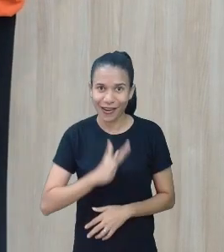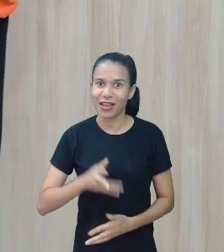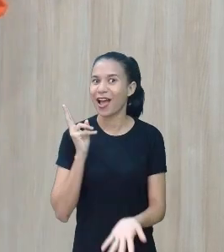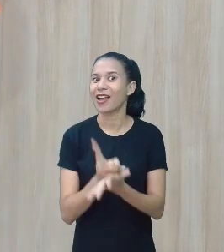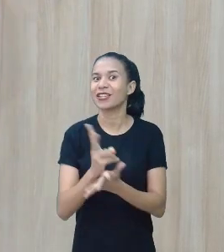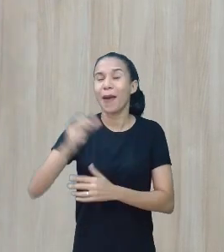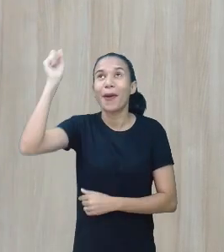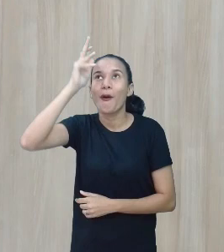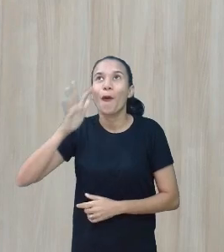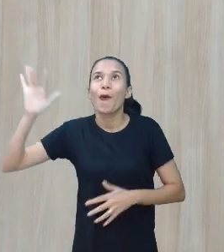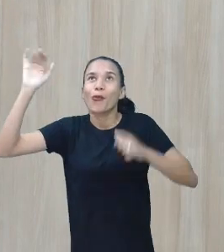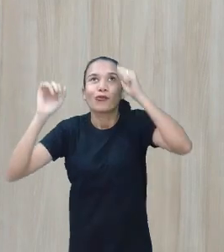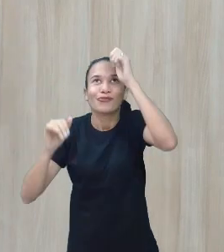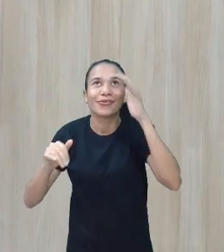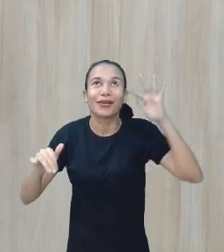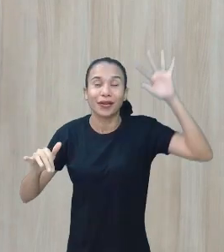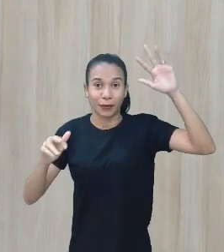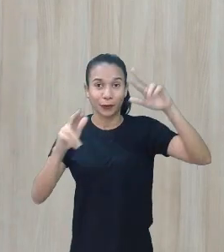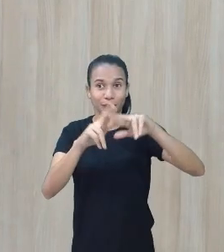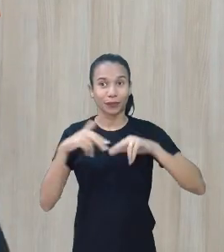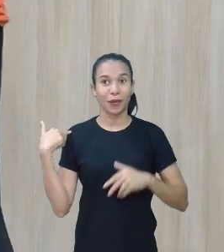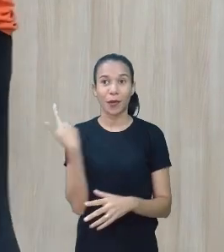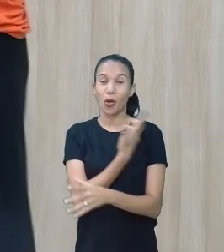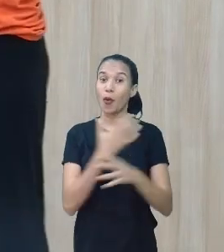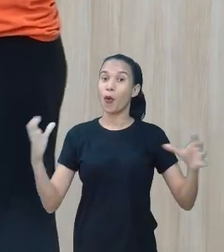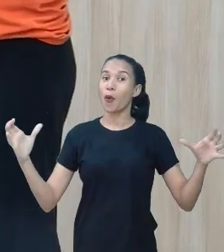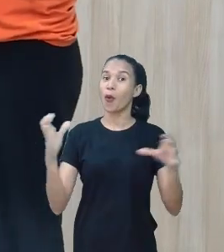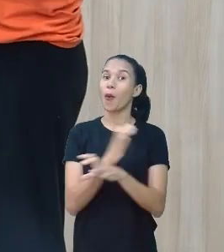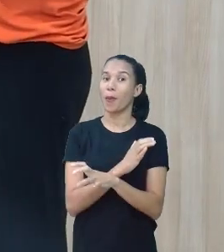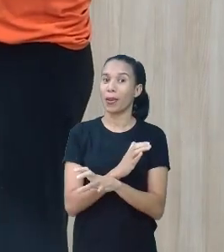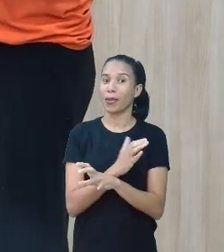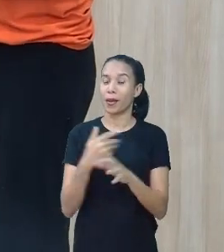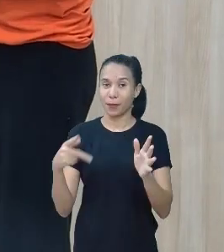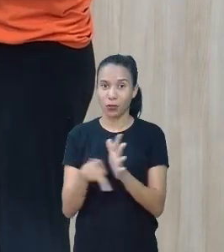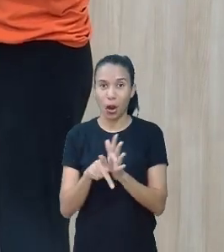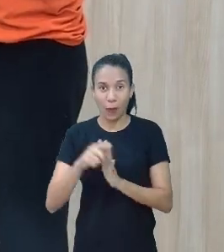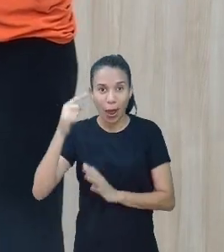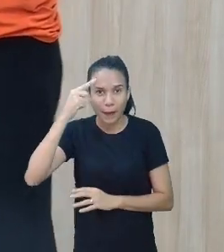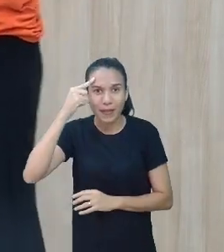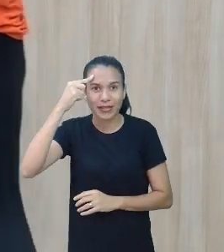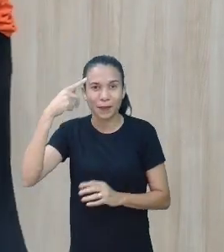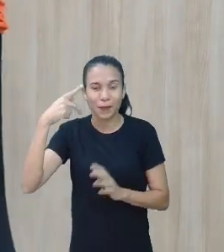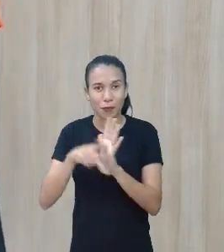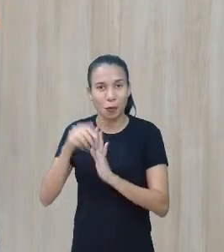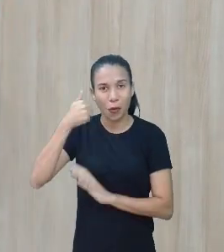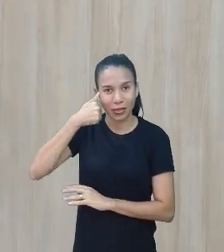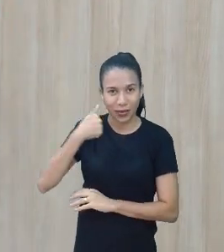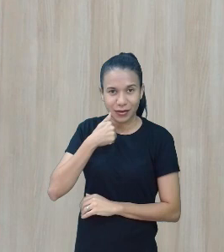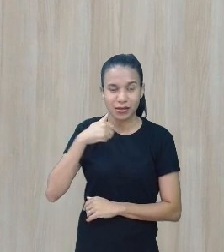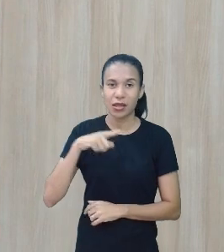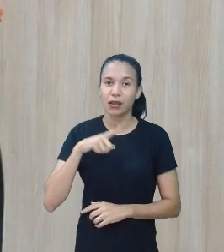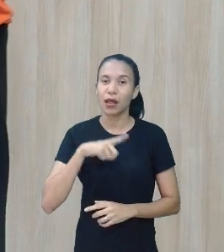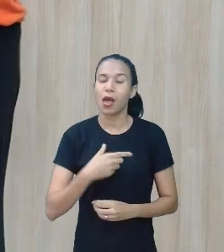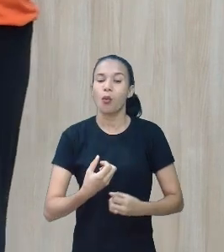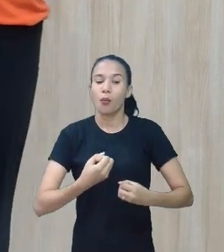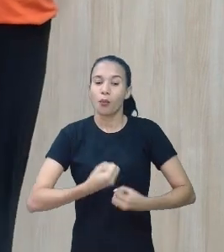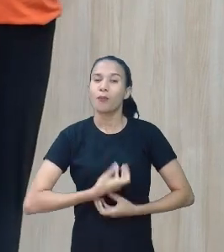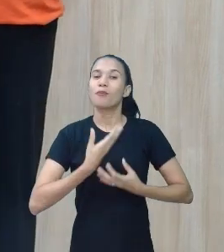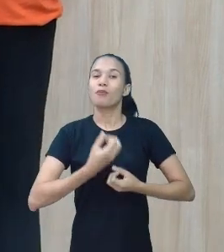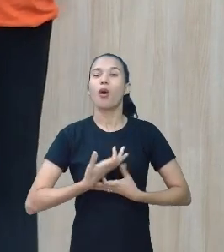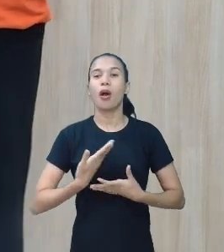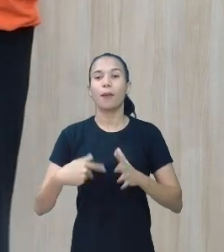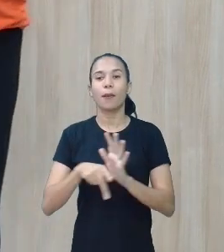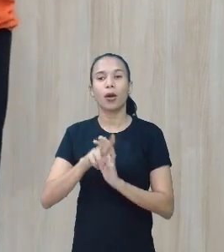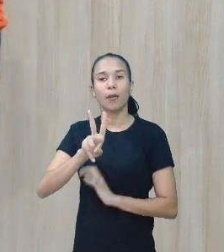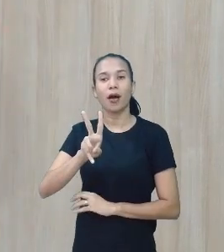sempre. E, para completar esse pensamento de Denise, eu trouxe um poema de